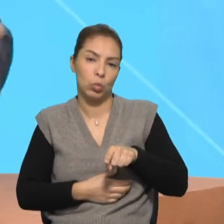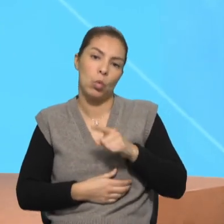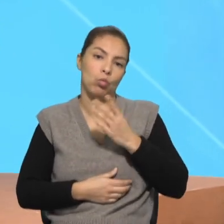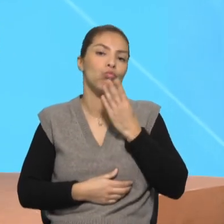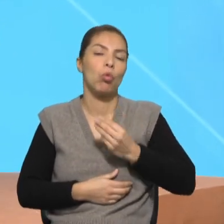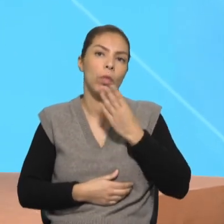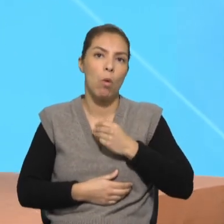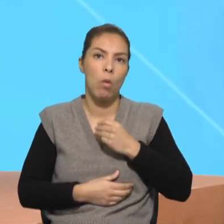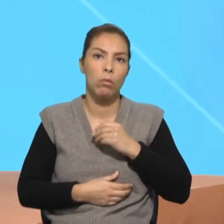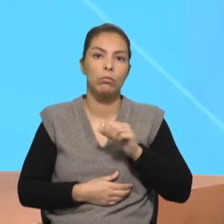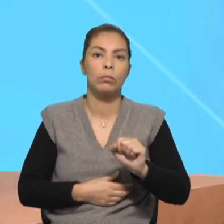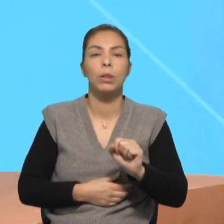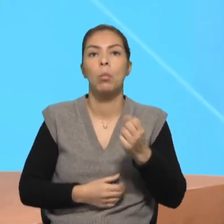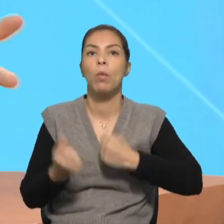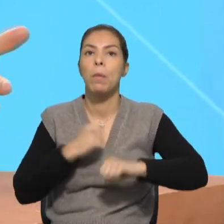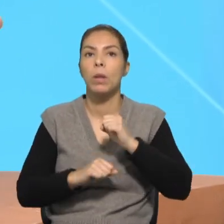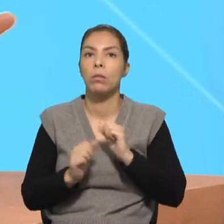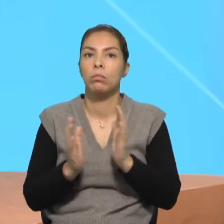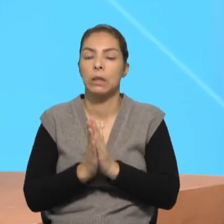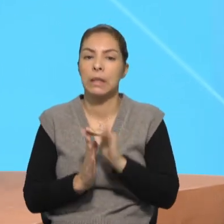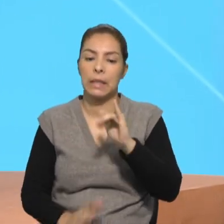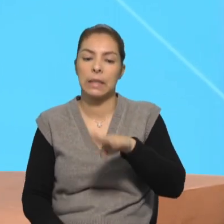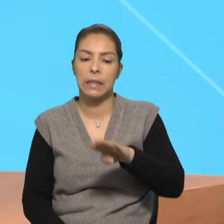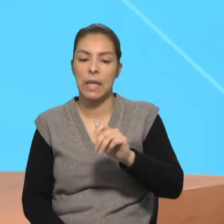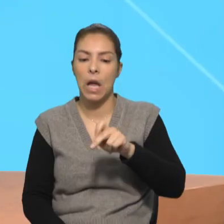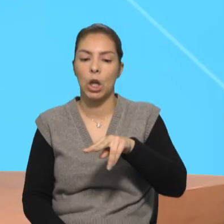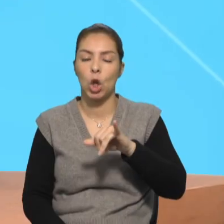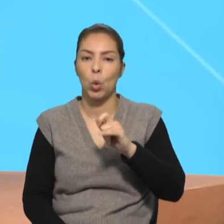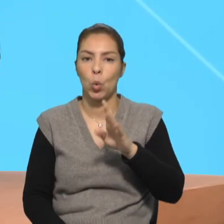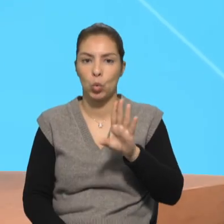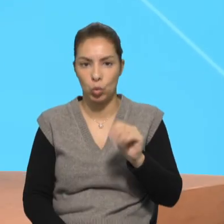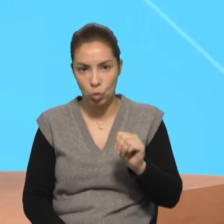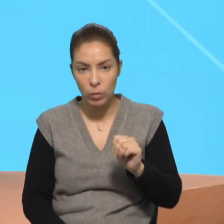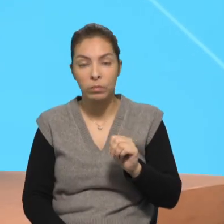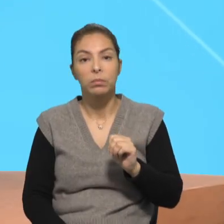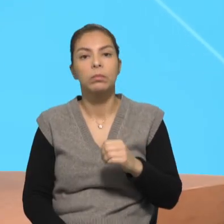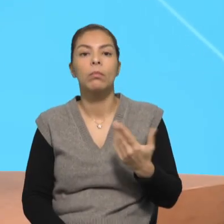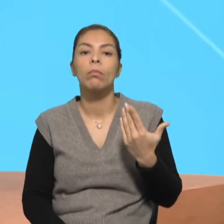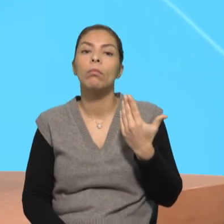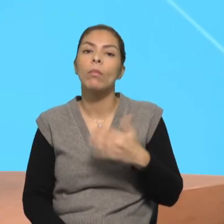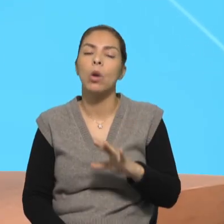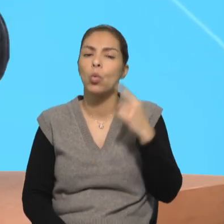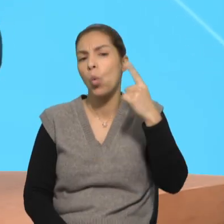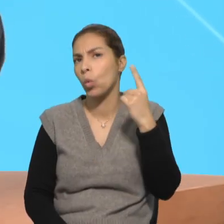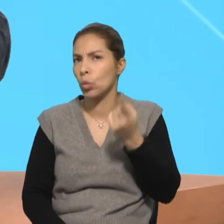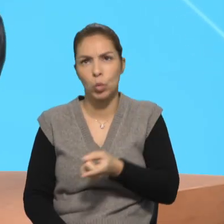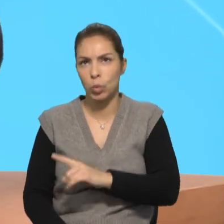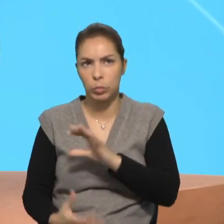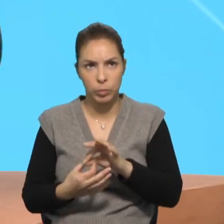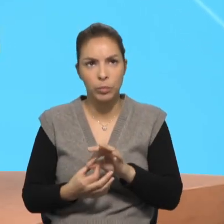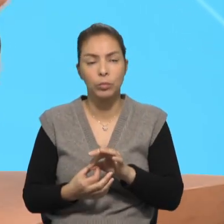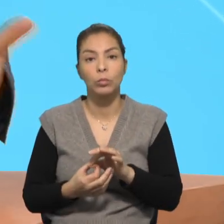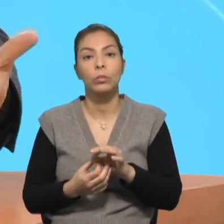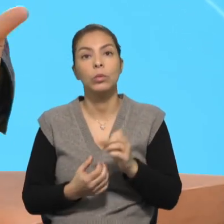mais conhecido é o movimento dos essénios, que eram exatamente, mas não o único, mas o movimento